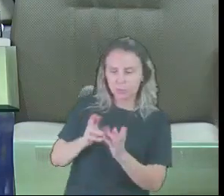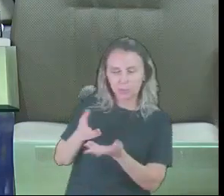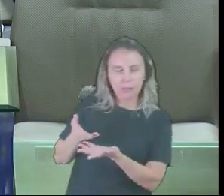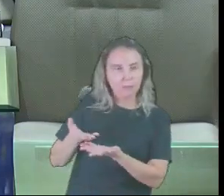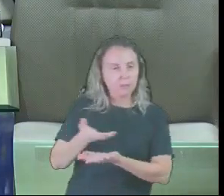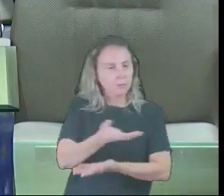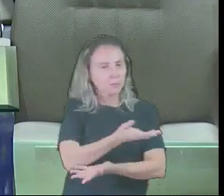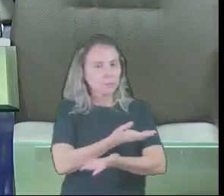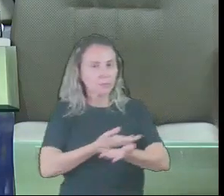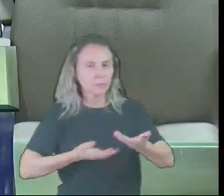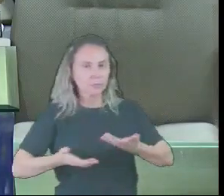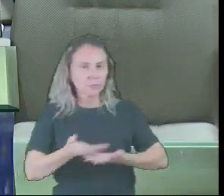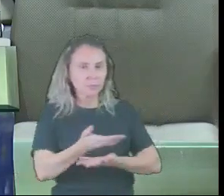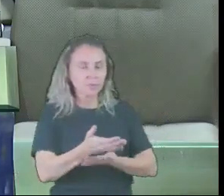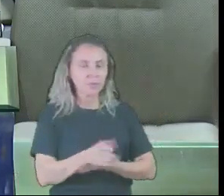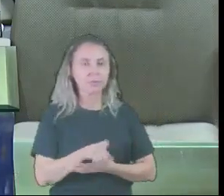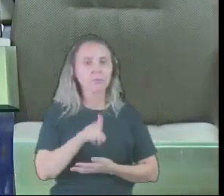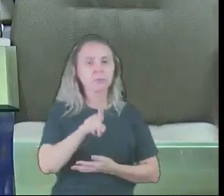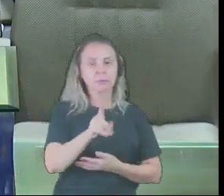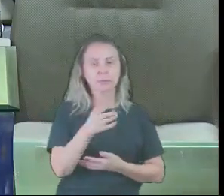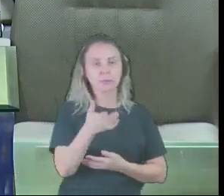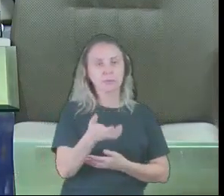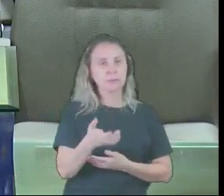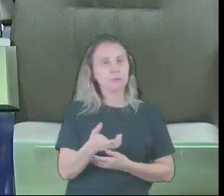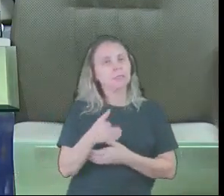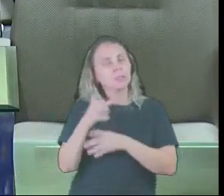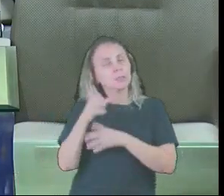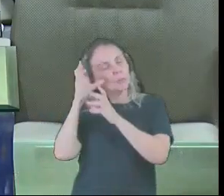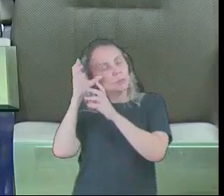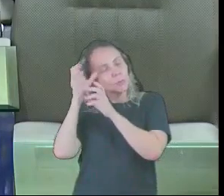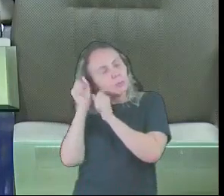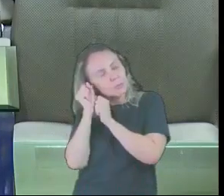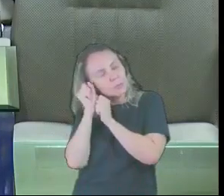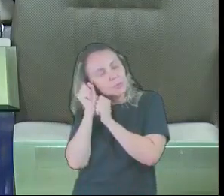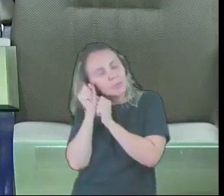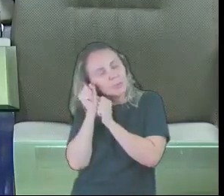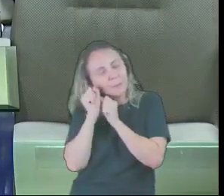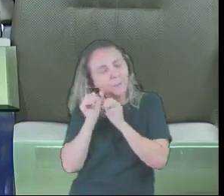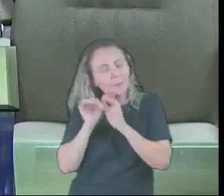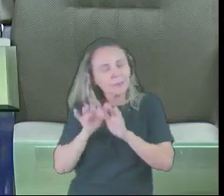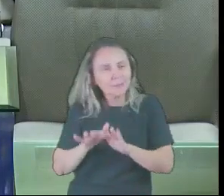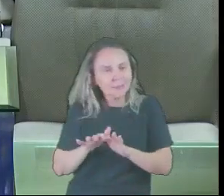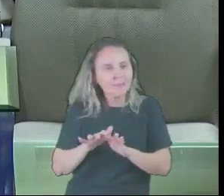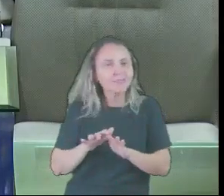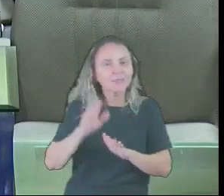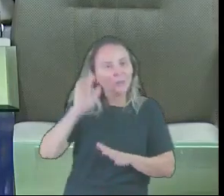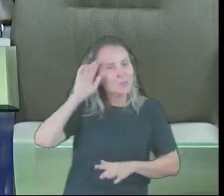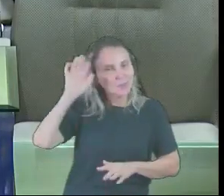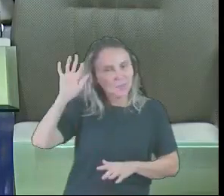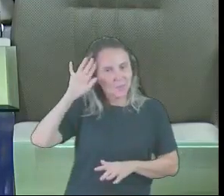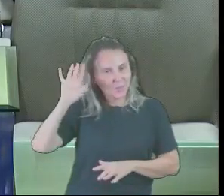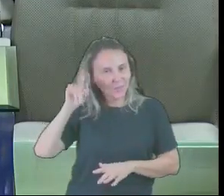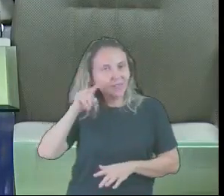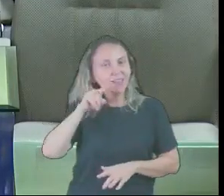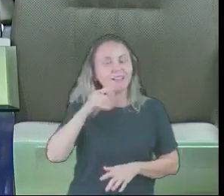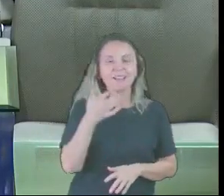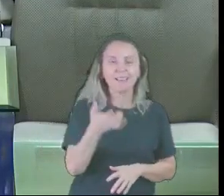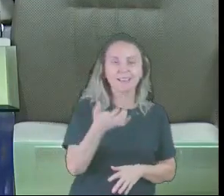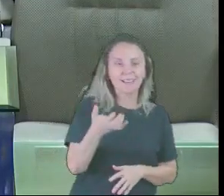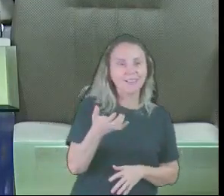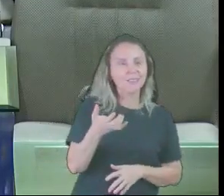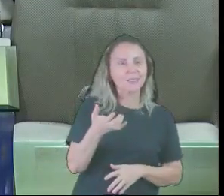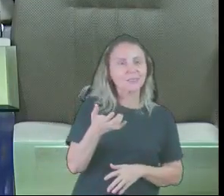quiser ter um sono perfeito se você quiser ver carneirinhos Voando para lá e para cá não sono se você quer roncar à noite